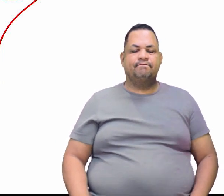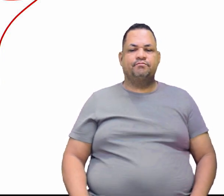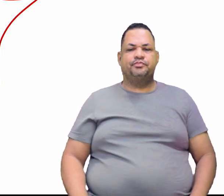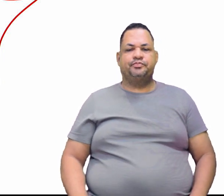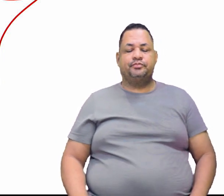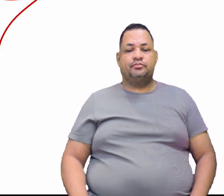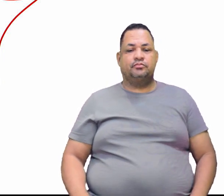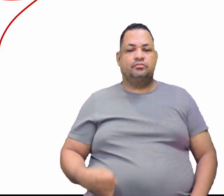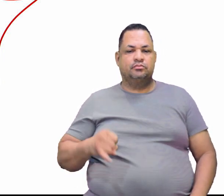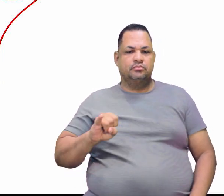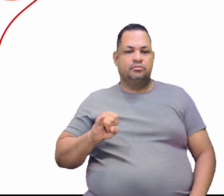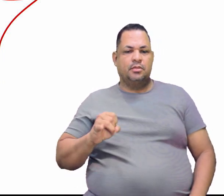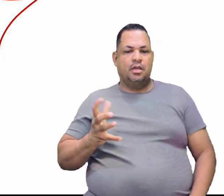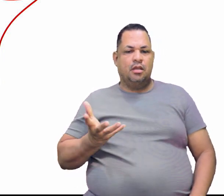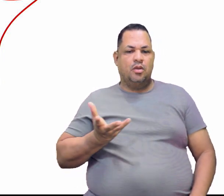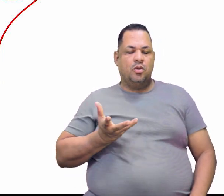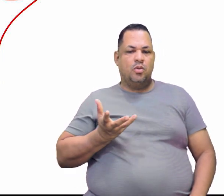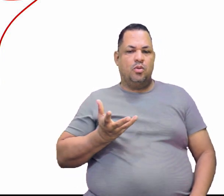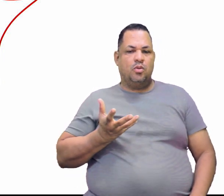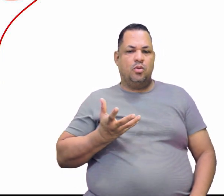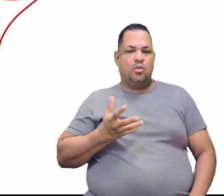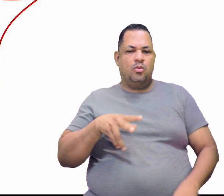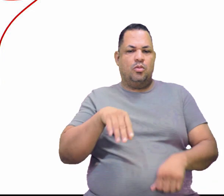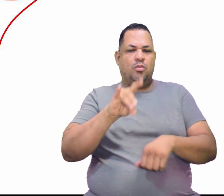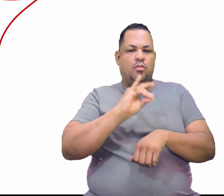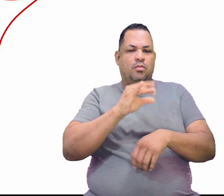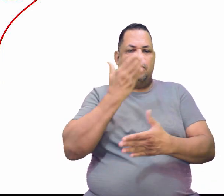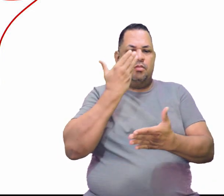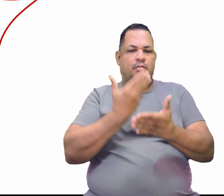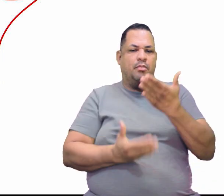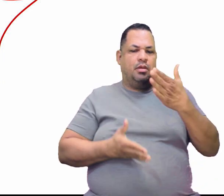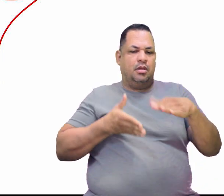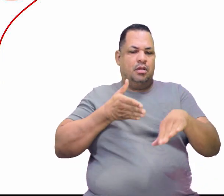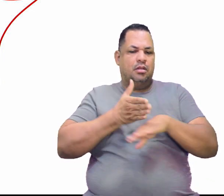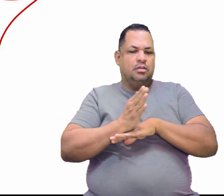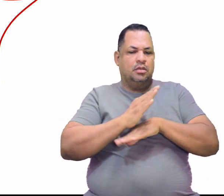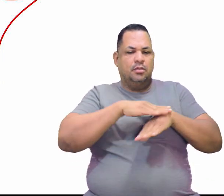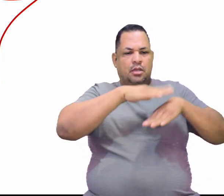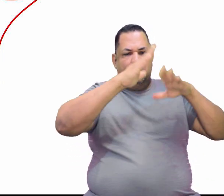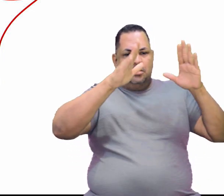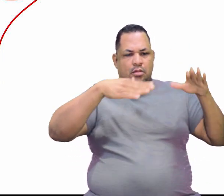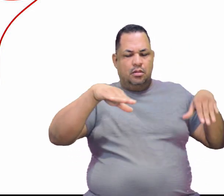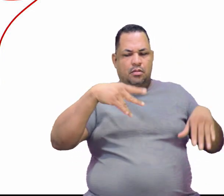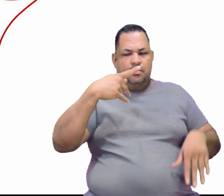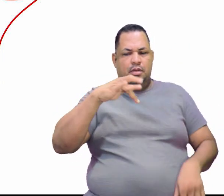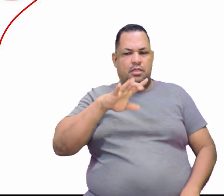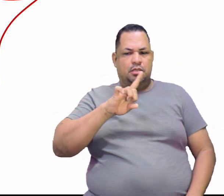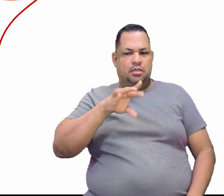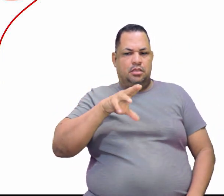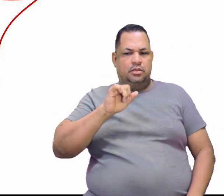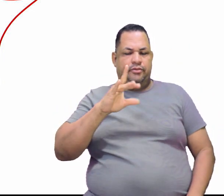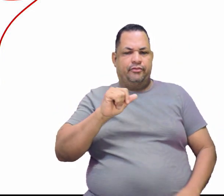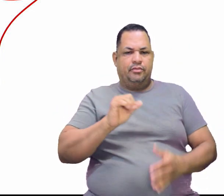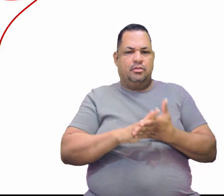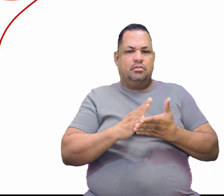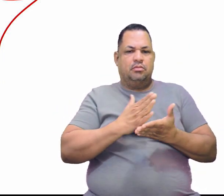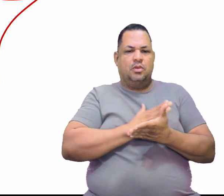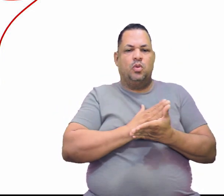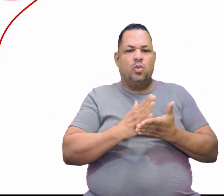Então, se agora os bolivianos perderam esse acesso para o Pacífico, o único jeito